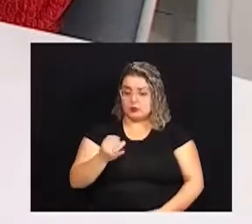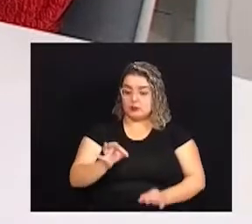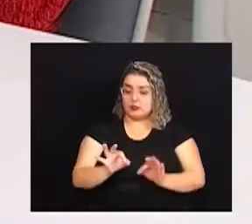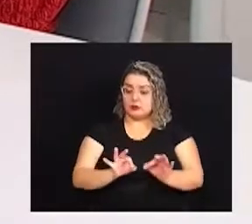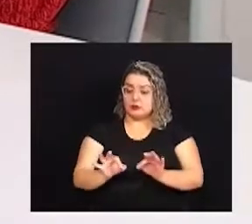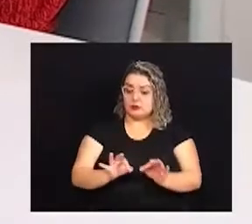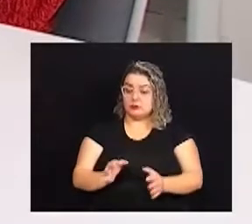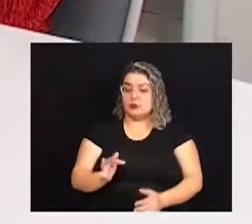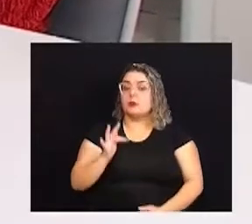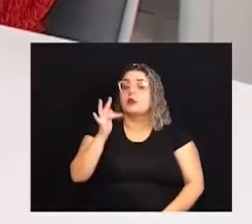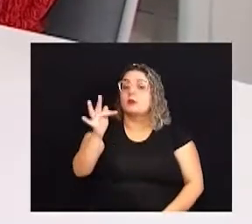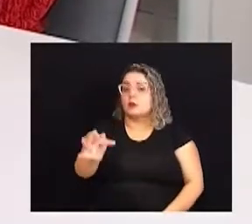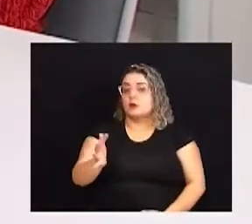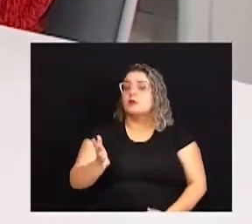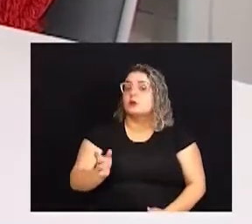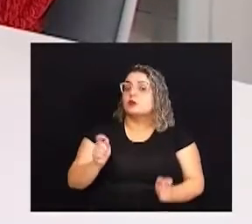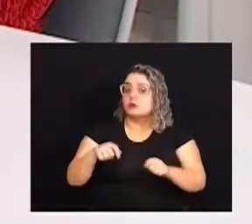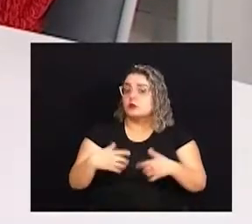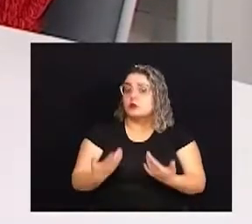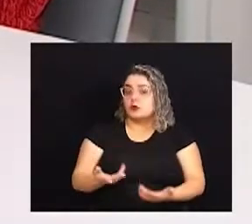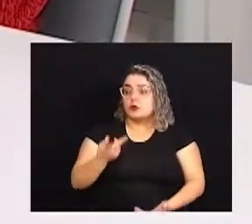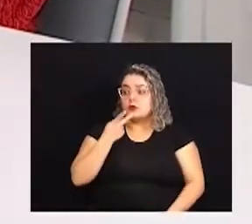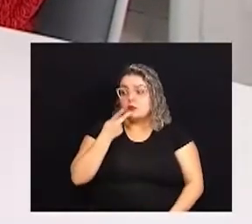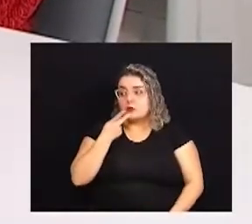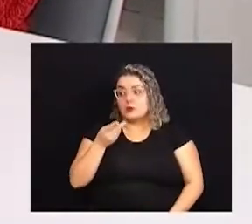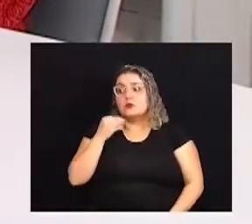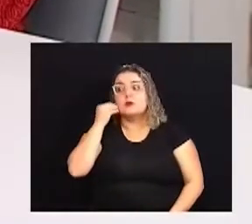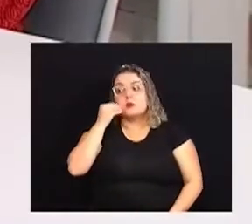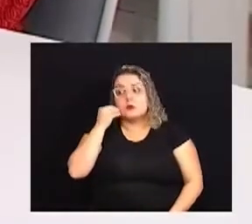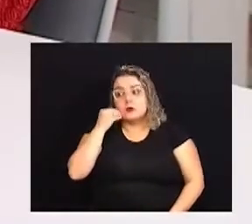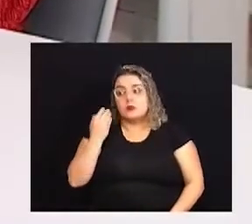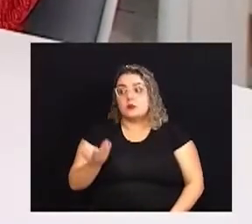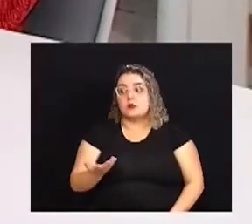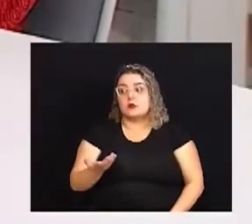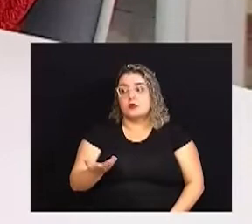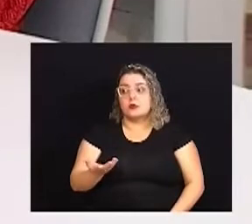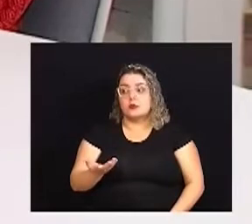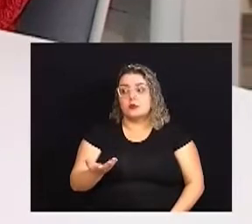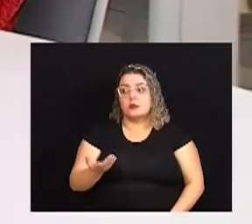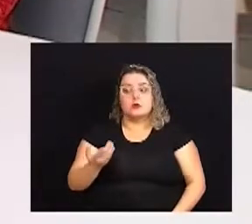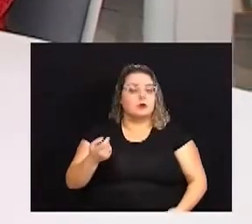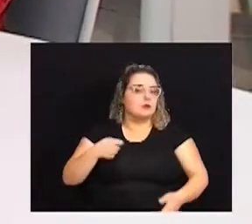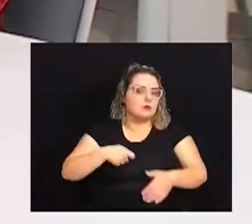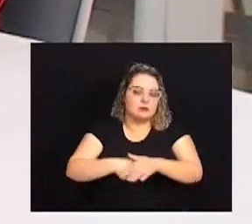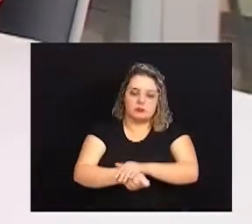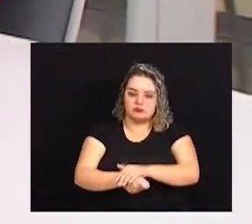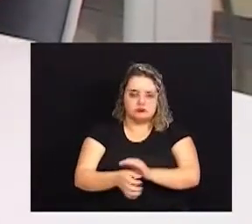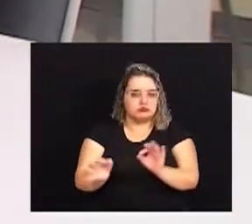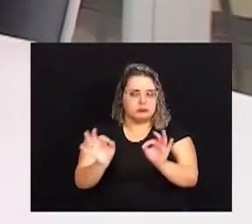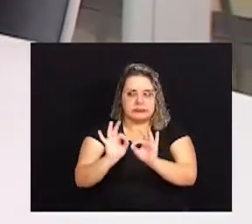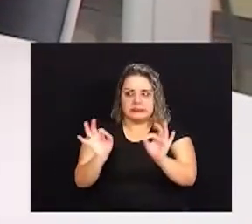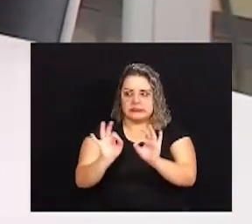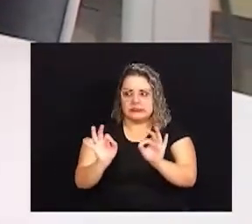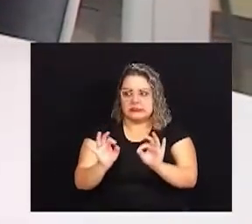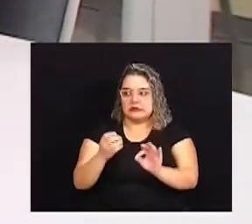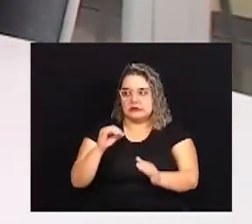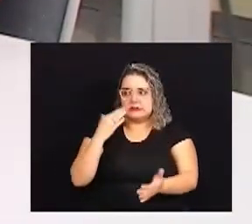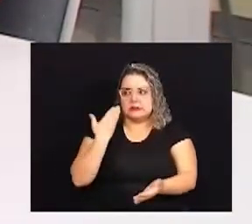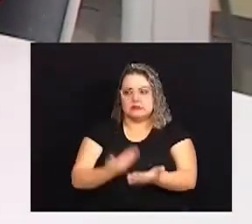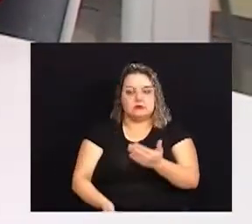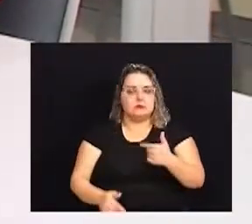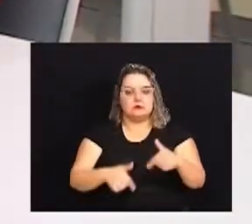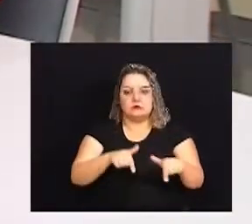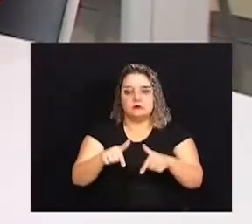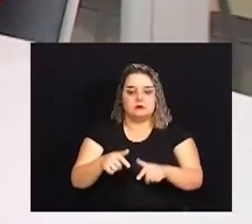da importância de se precaver da forma que for possível. Eu falo por experiência própria, eu não guardava nada.